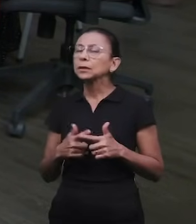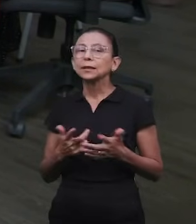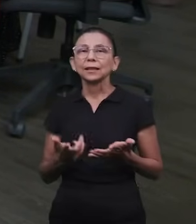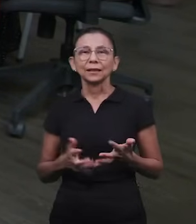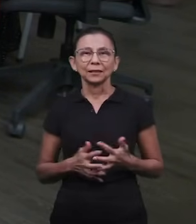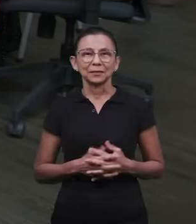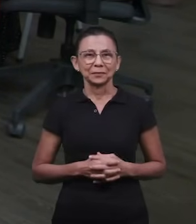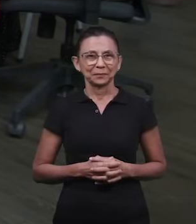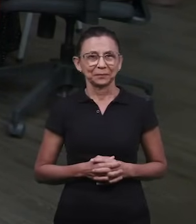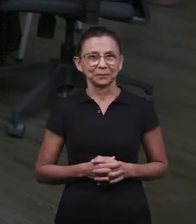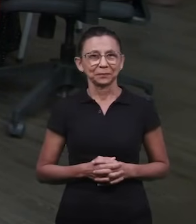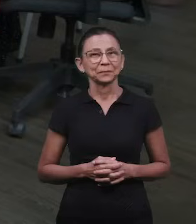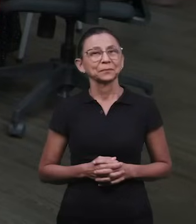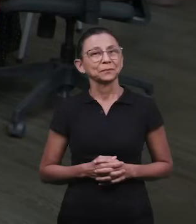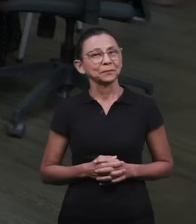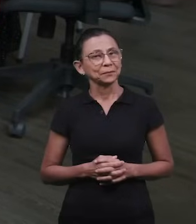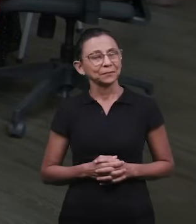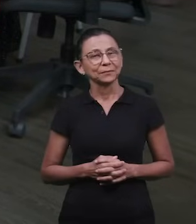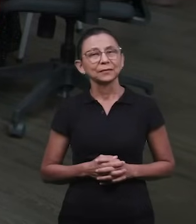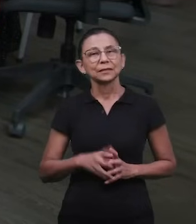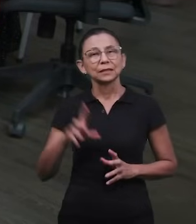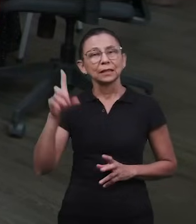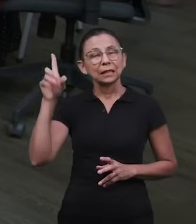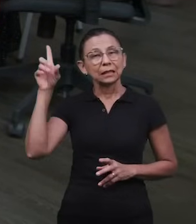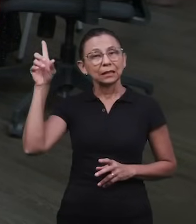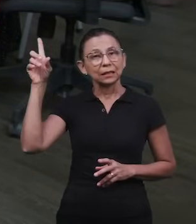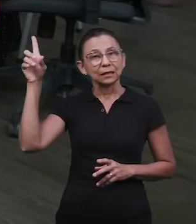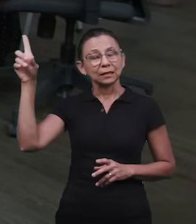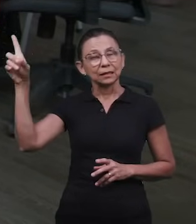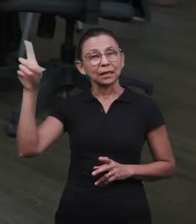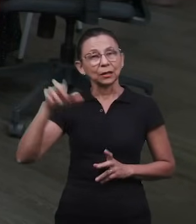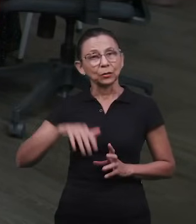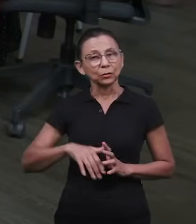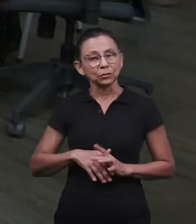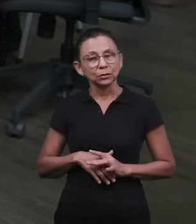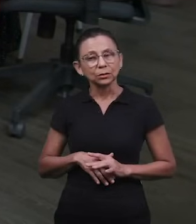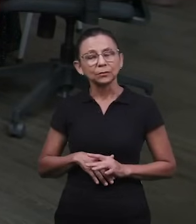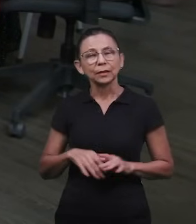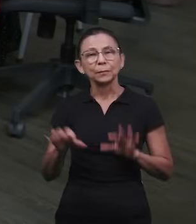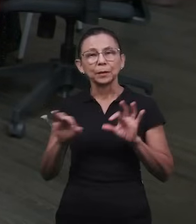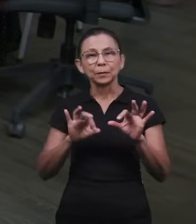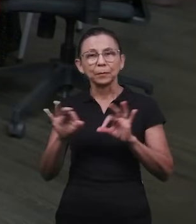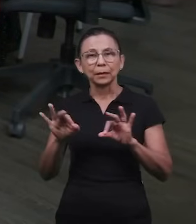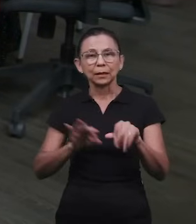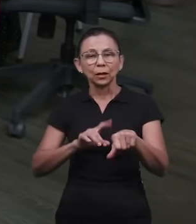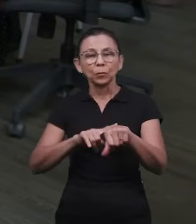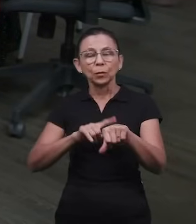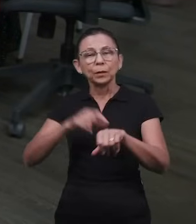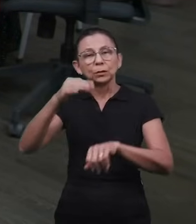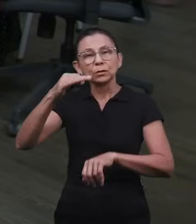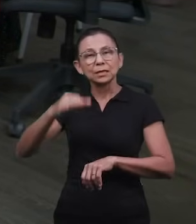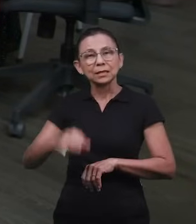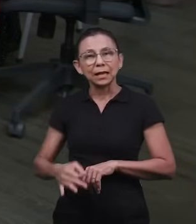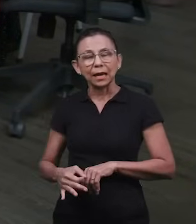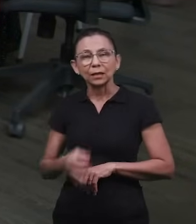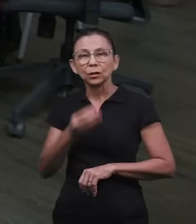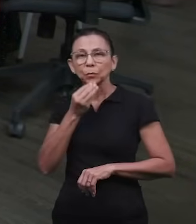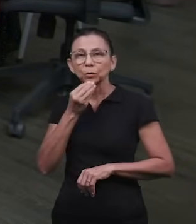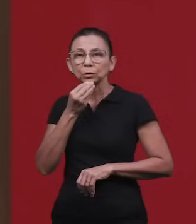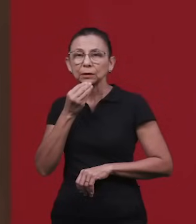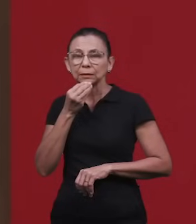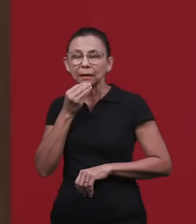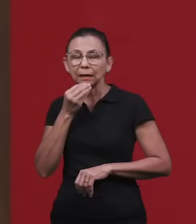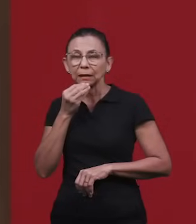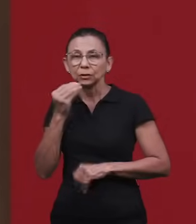vai dar ao jovem uma oportunidade para ele falar no momento certo. Não adianta você chegar, eu vou pregar